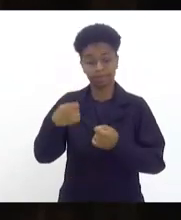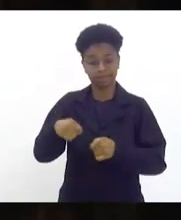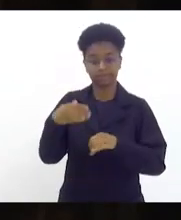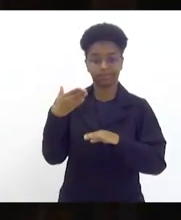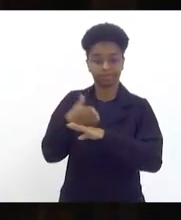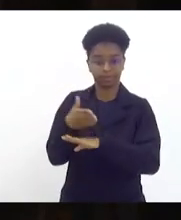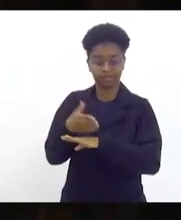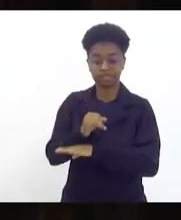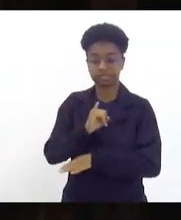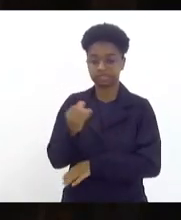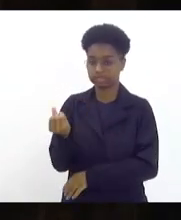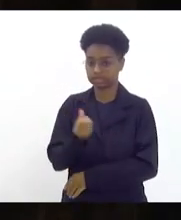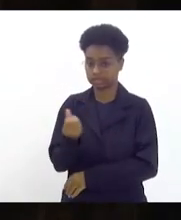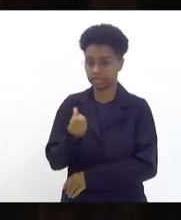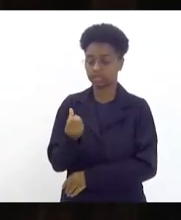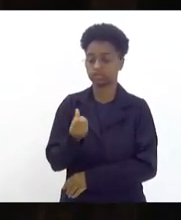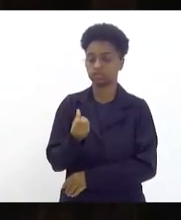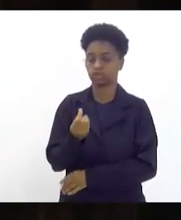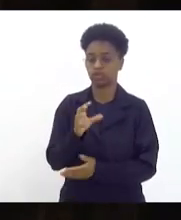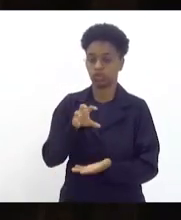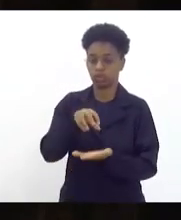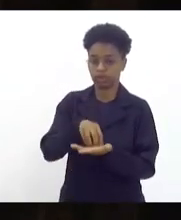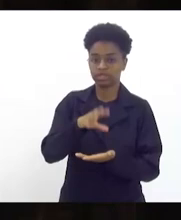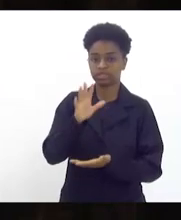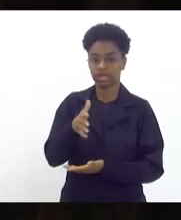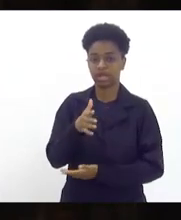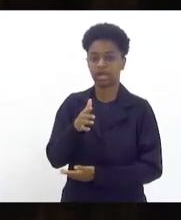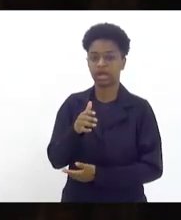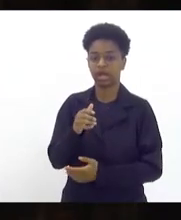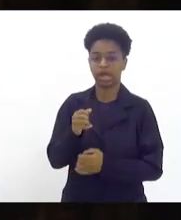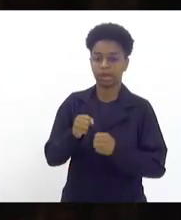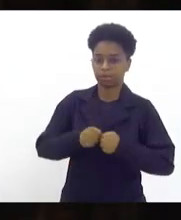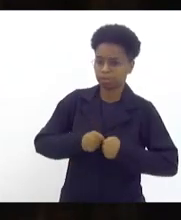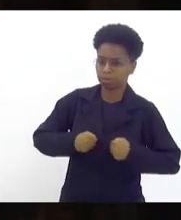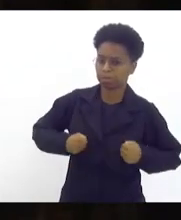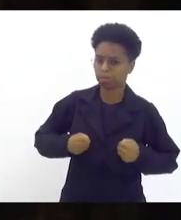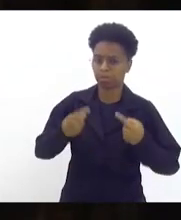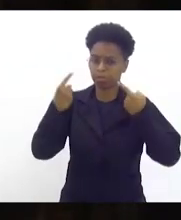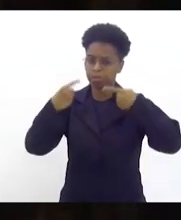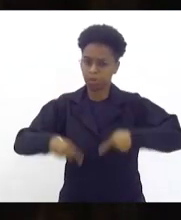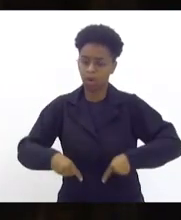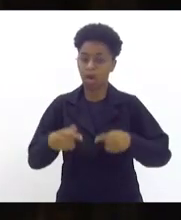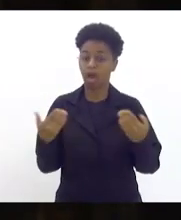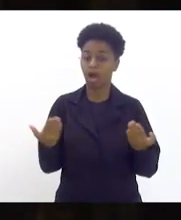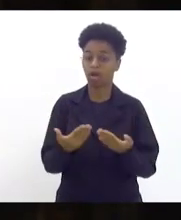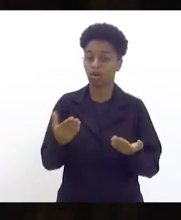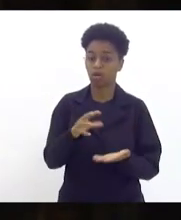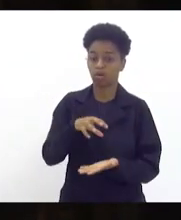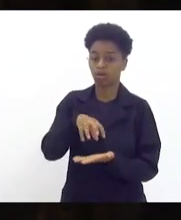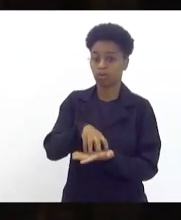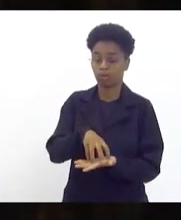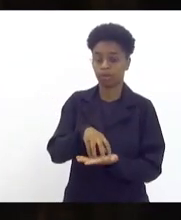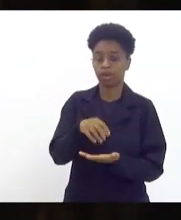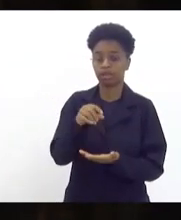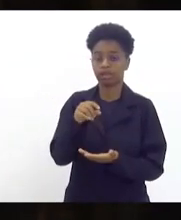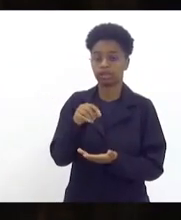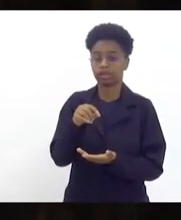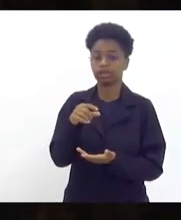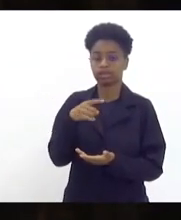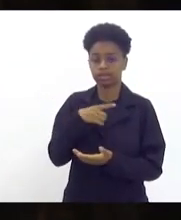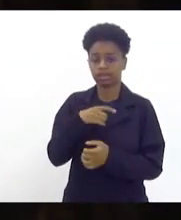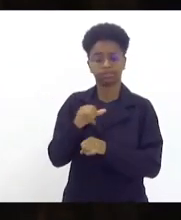se o sexto Batalhão já foi o Batalhão dos galáticos dos Guerreiros dos confrontos hoje é um batalhão com